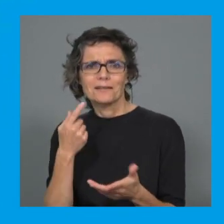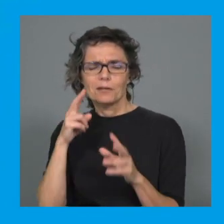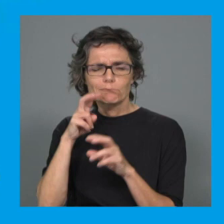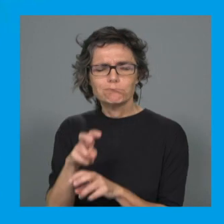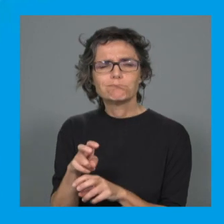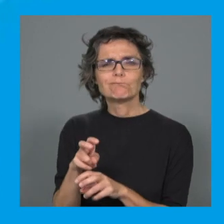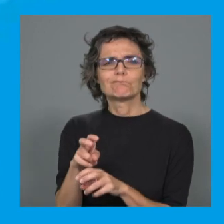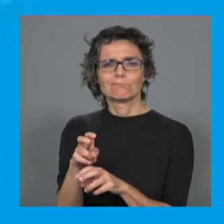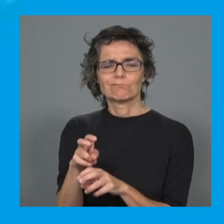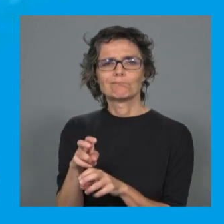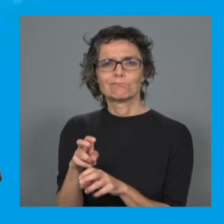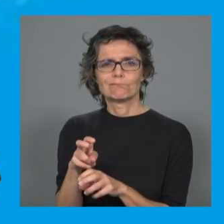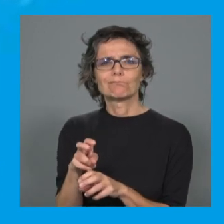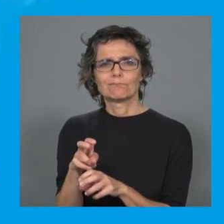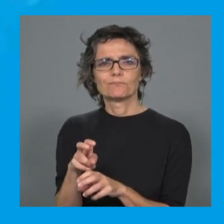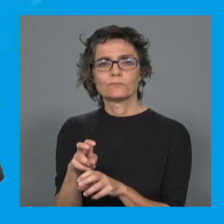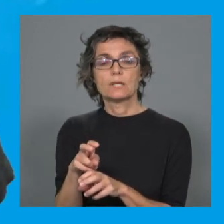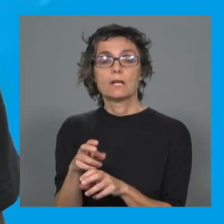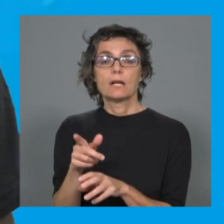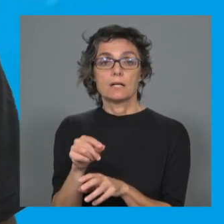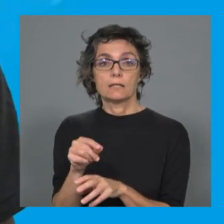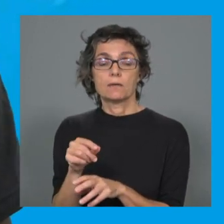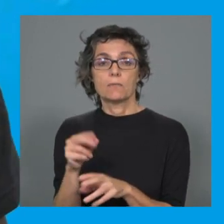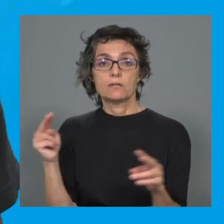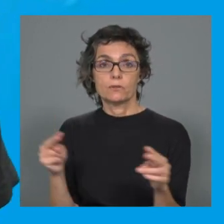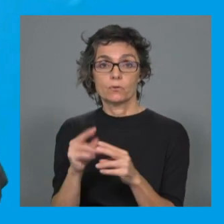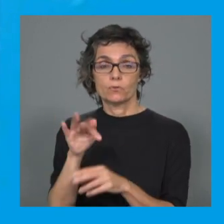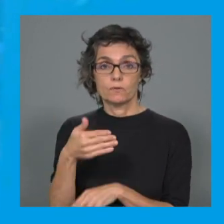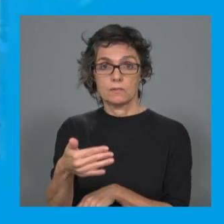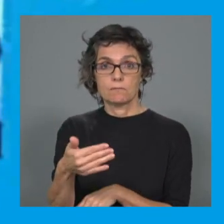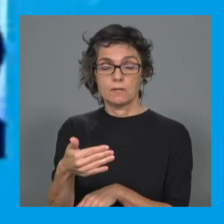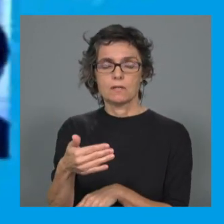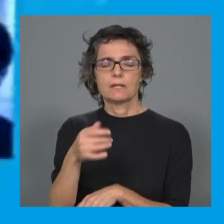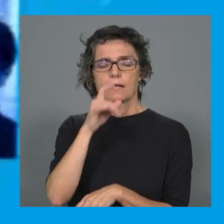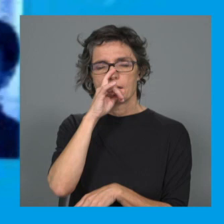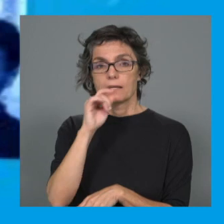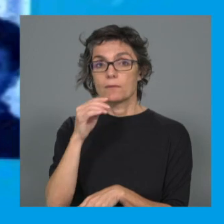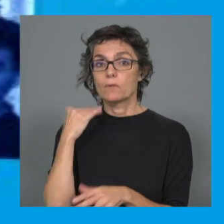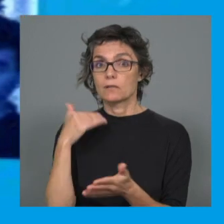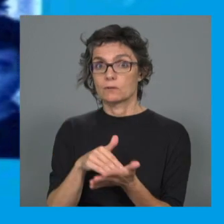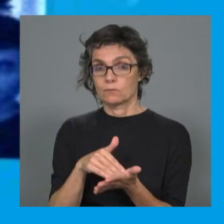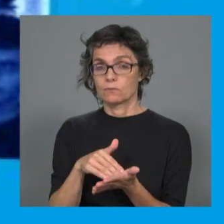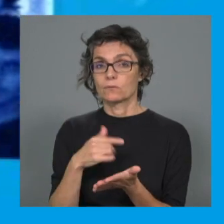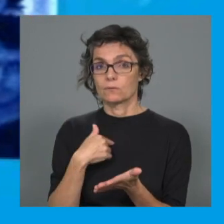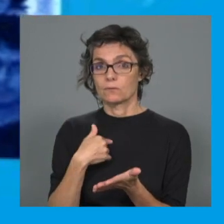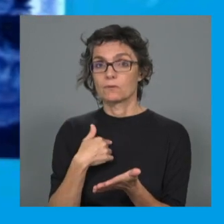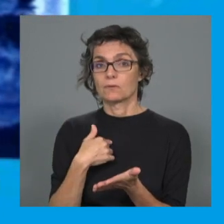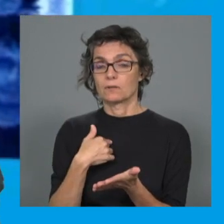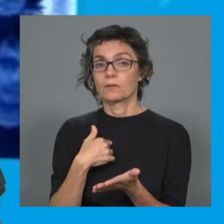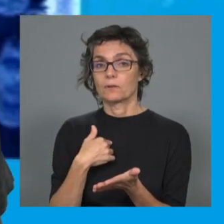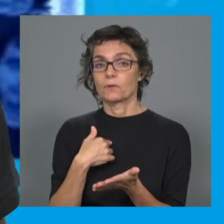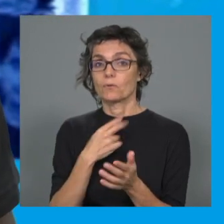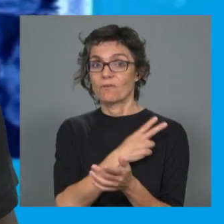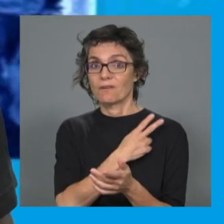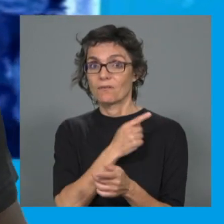pesquisando. Os seminários aconteciam aos fins de semana, e lembro-me, as segundas-feiras, na esplanada da